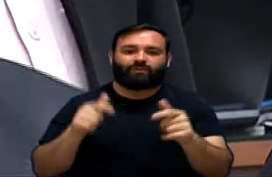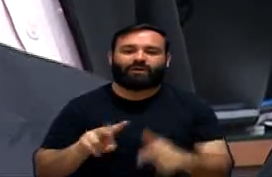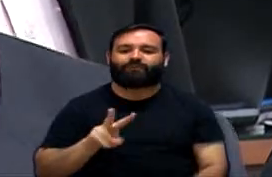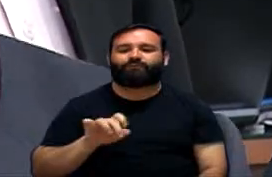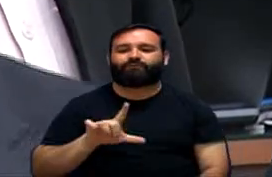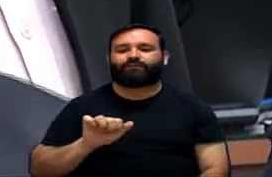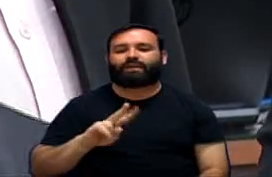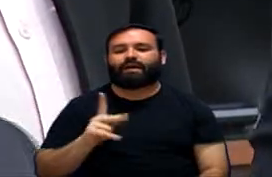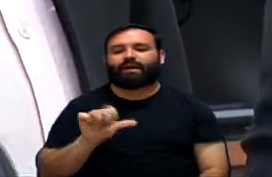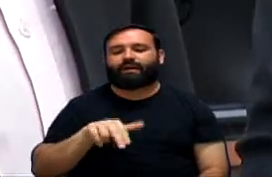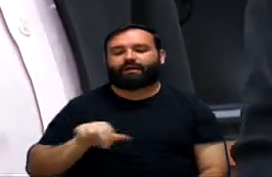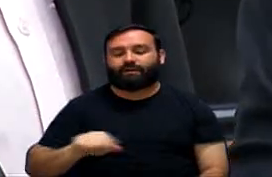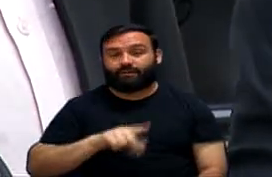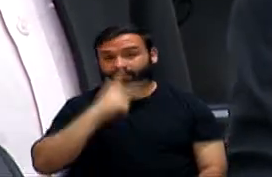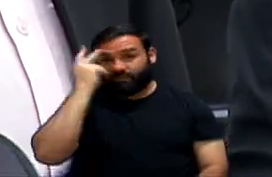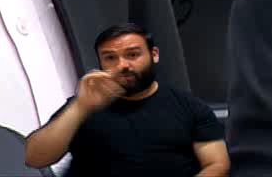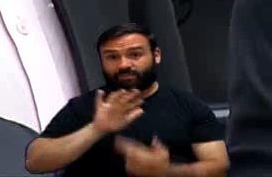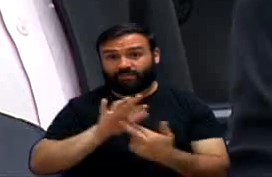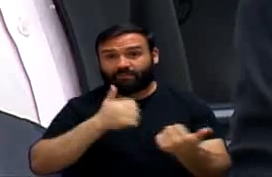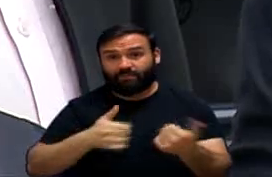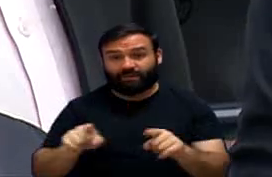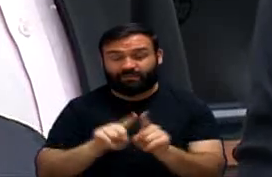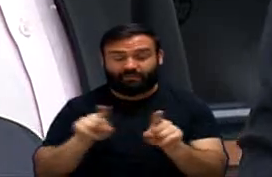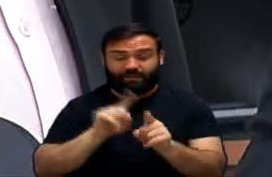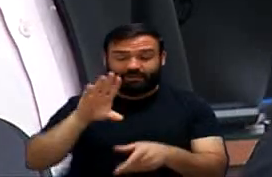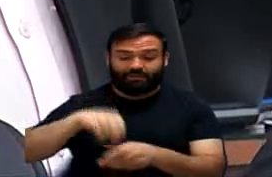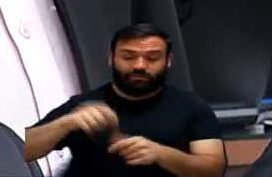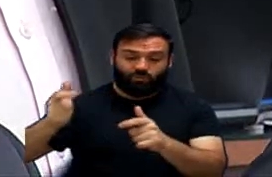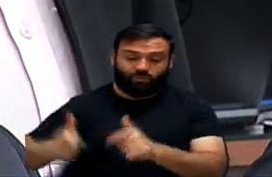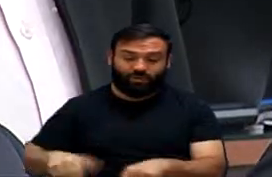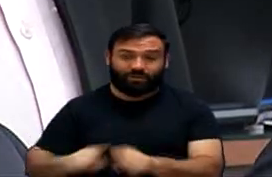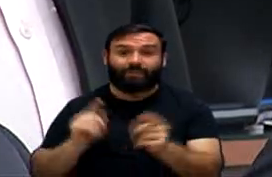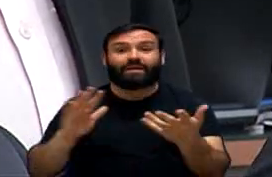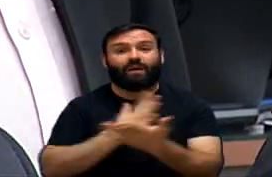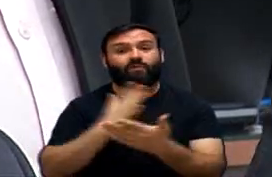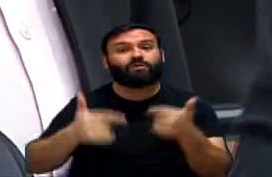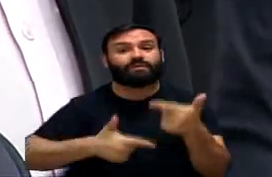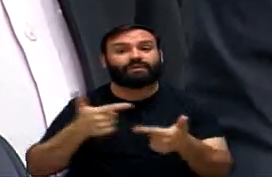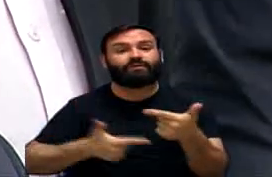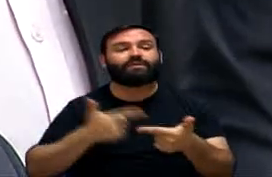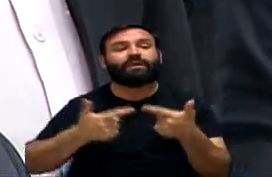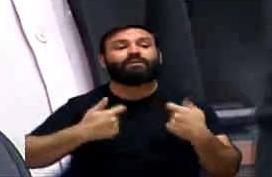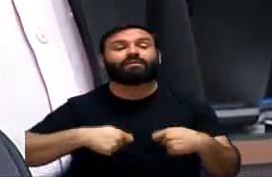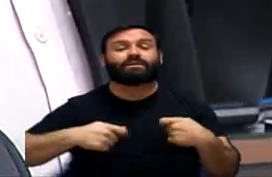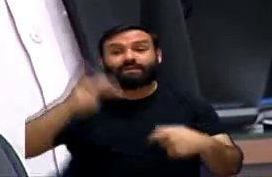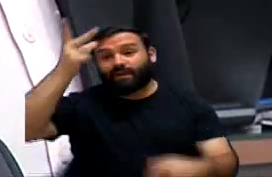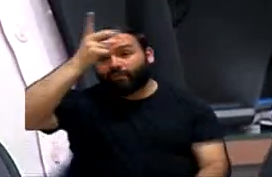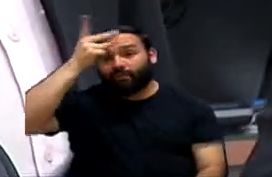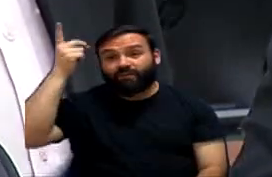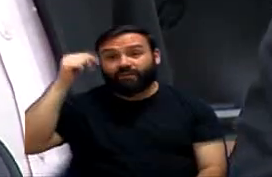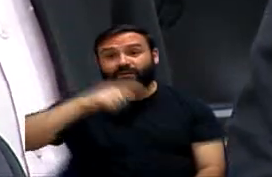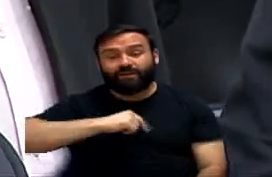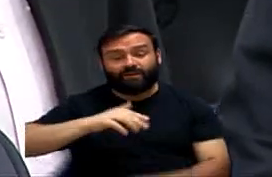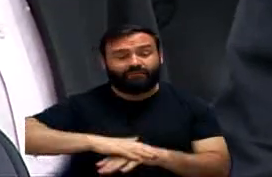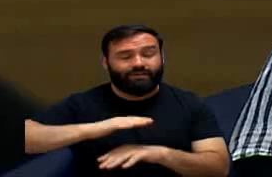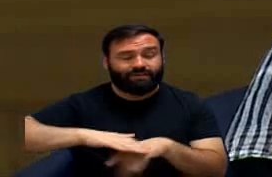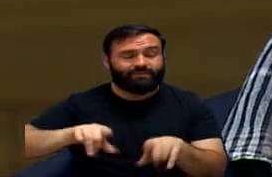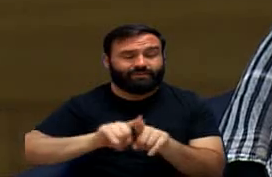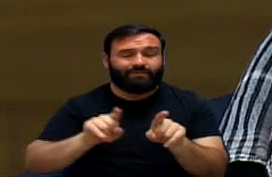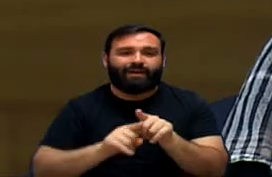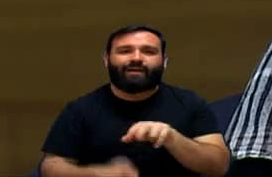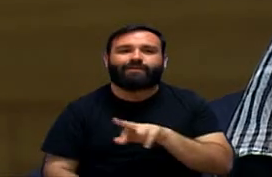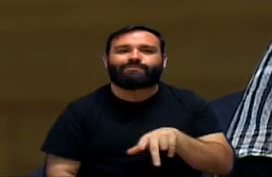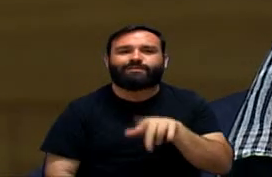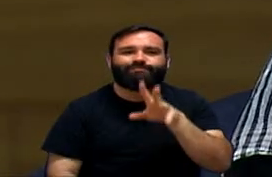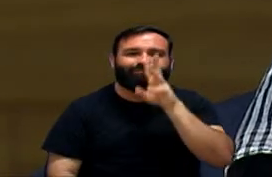tinha um representante bom ali com muitos serviços intermediados no bairros e muitos deles meu querido nós dependemos do executivo para ir serem efetuados né não